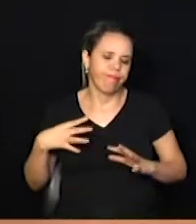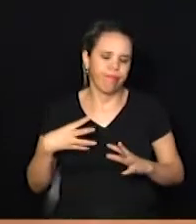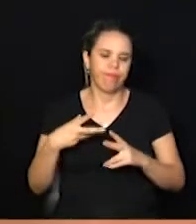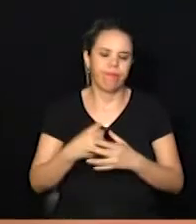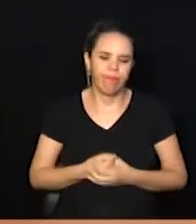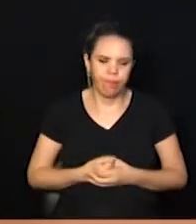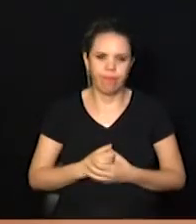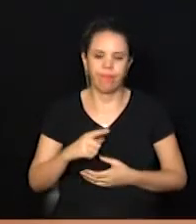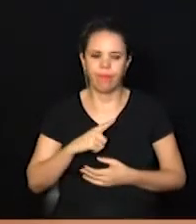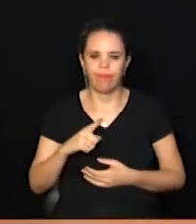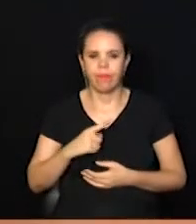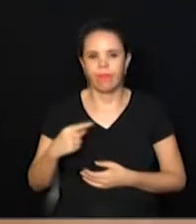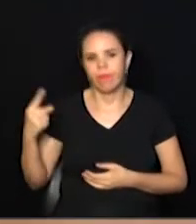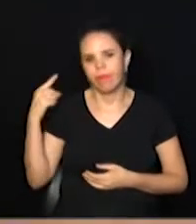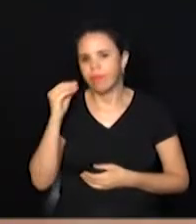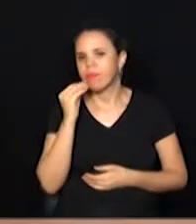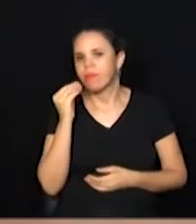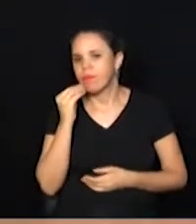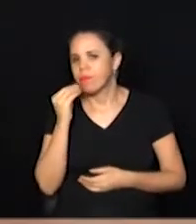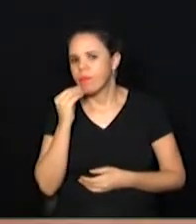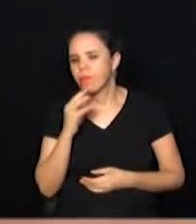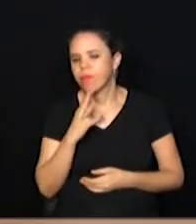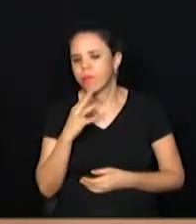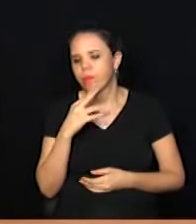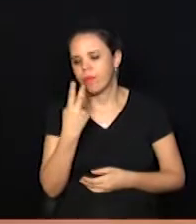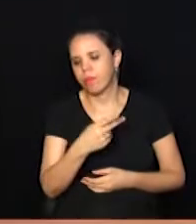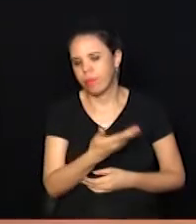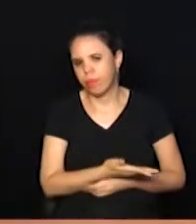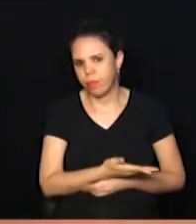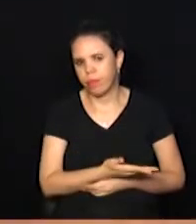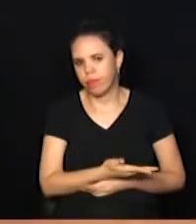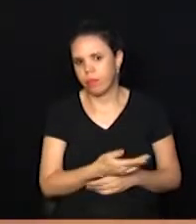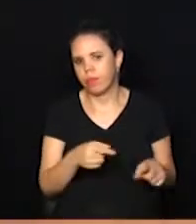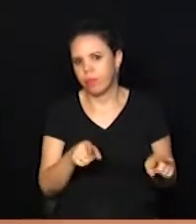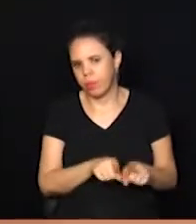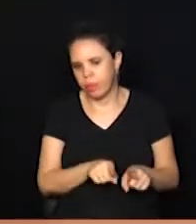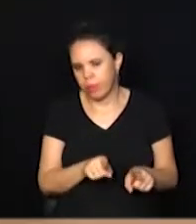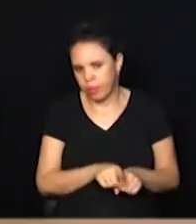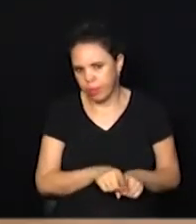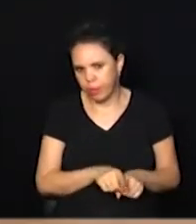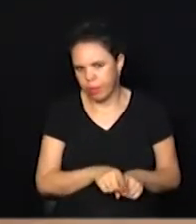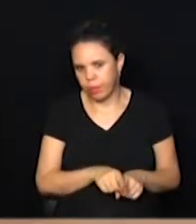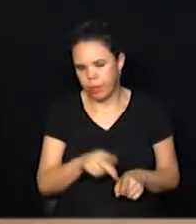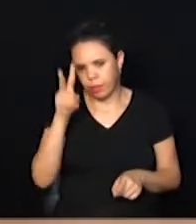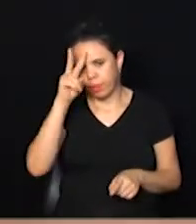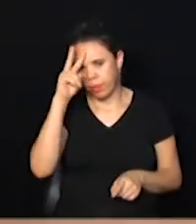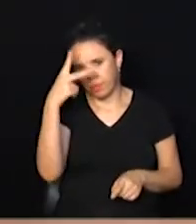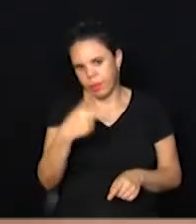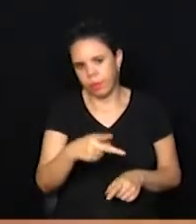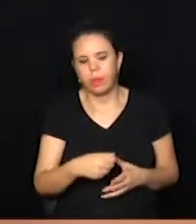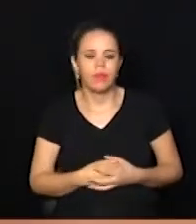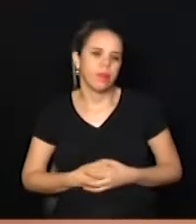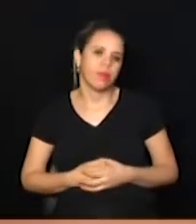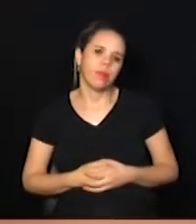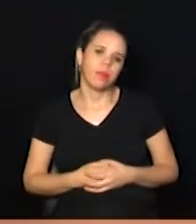que tiveram a oportunidade tanto de conhecê-lo, como também de conhecer a sua história, né?